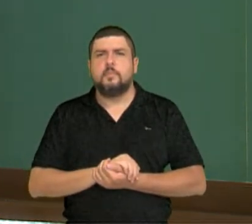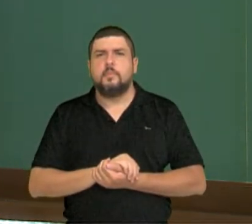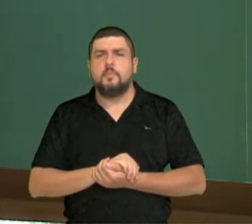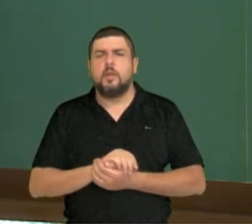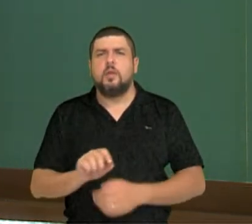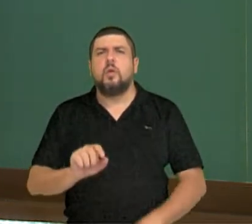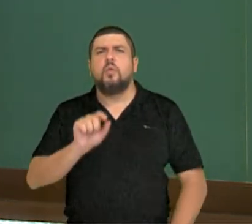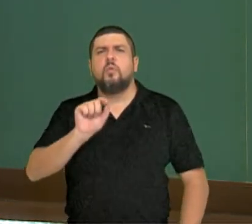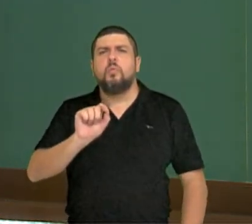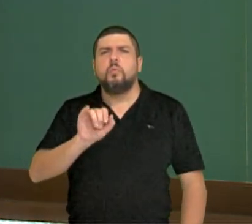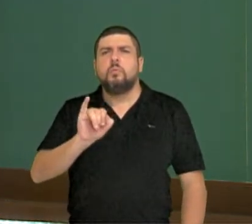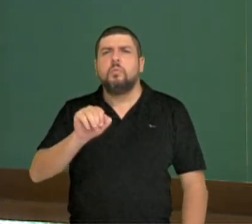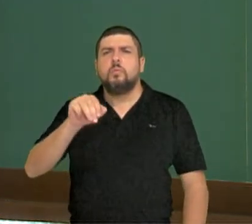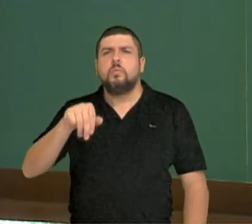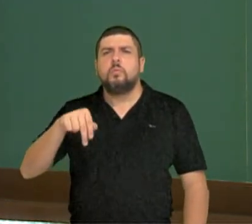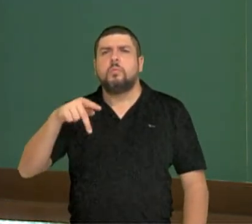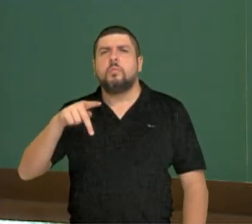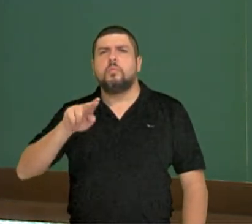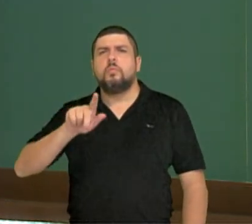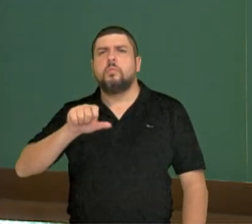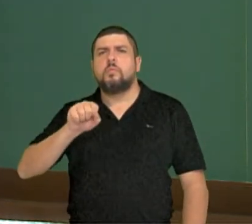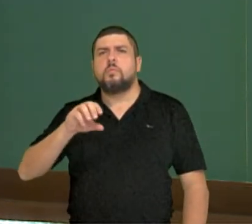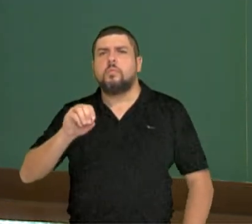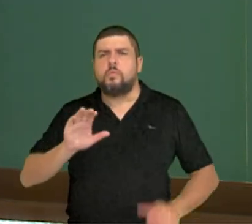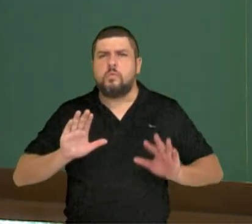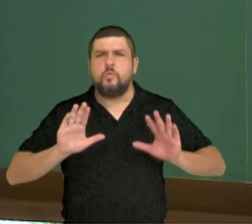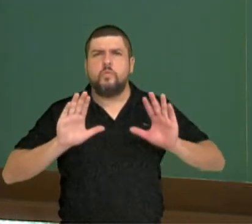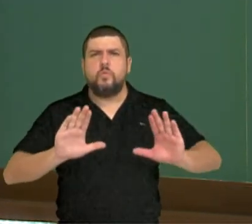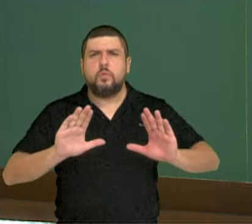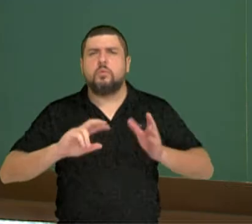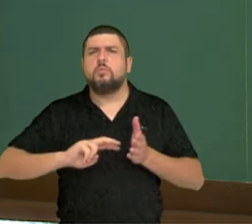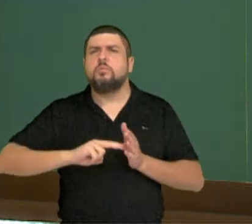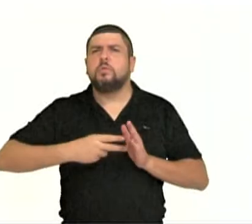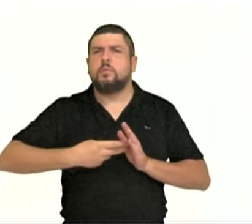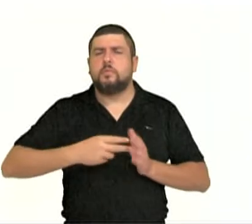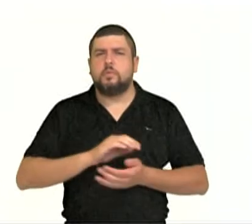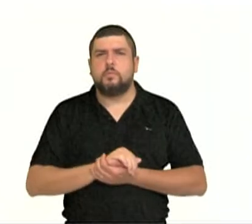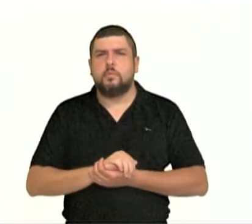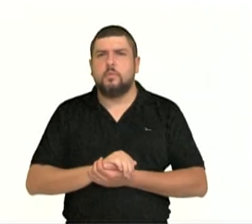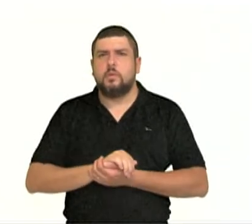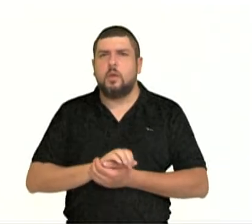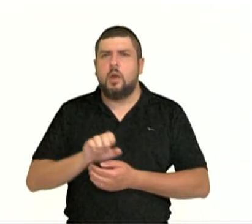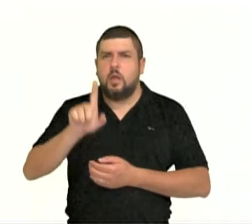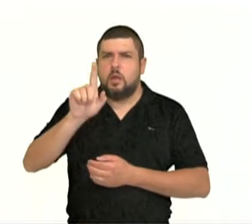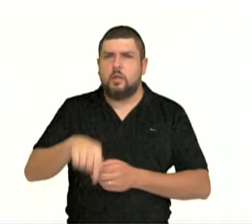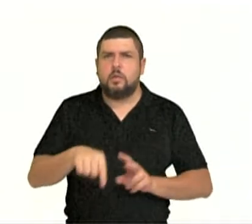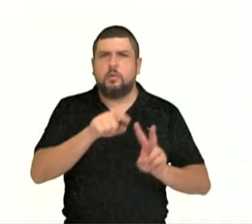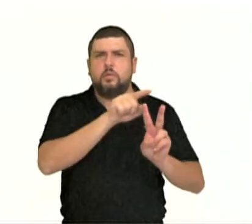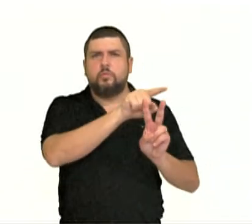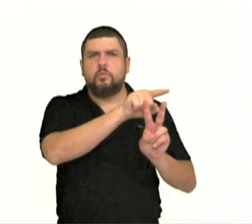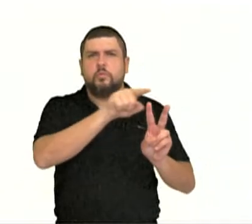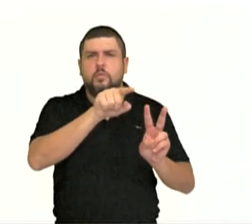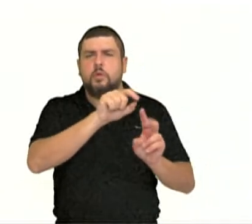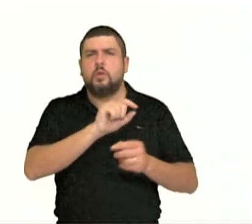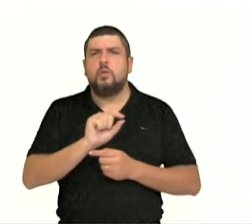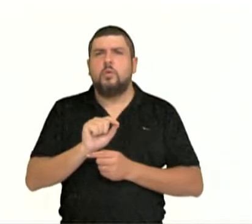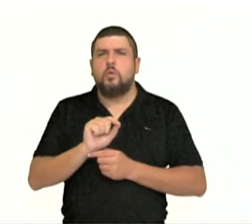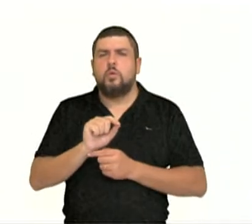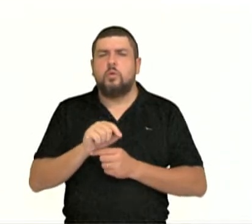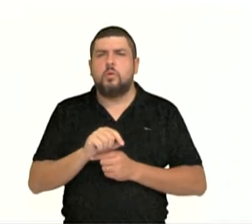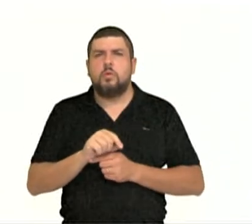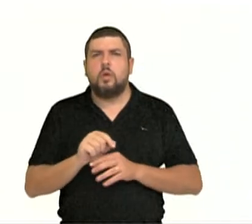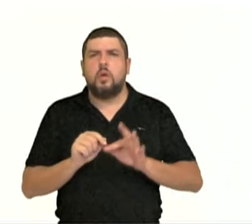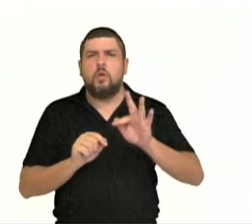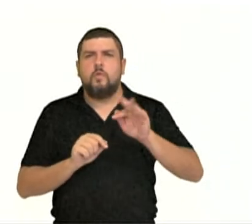uma força, então? O impulso é uma grandeza vetorial definida pelo produto da força média aplicada sobre um corpo